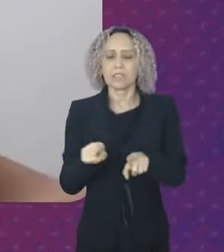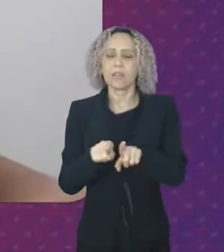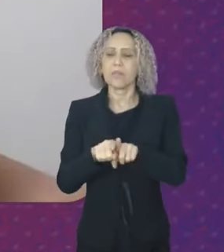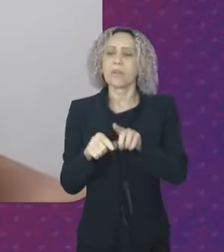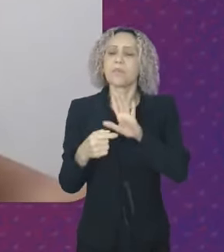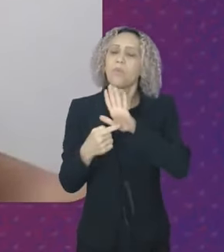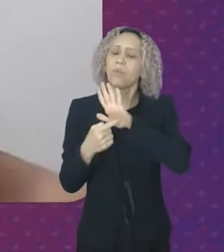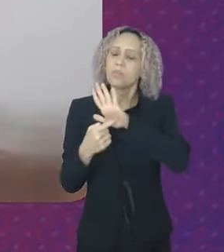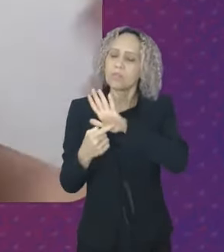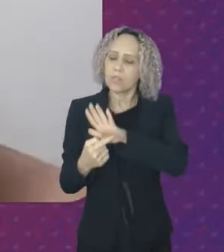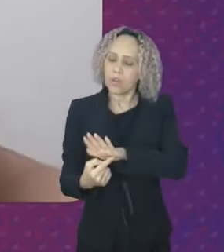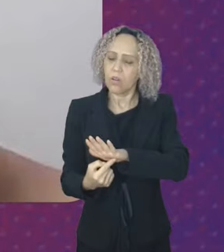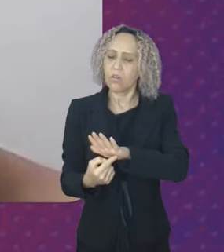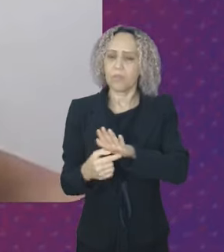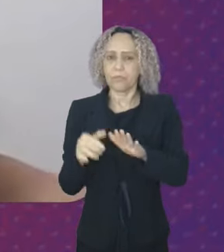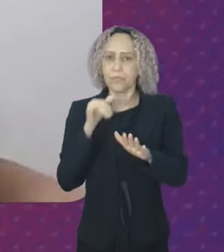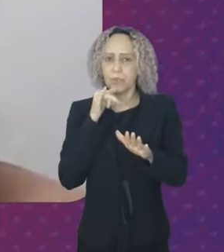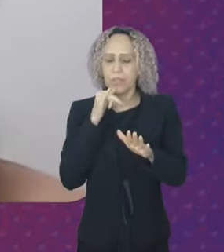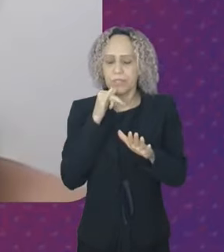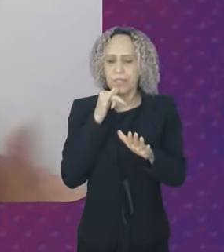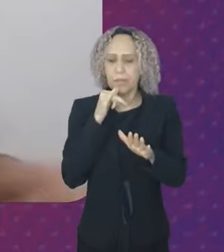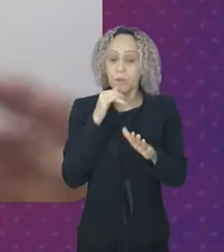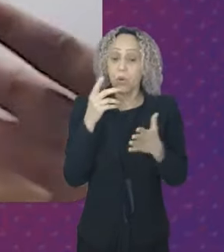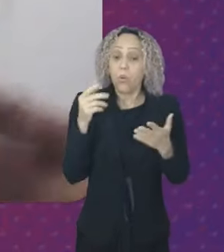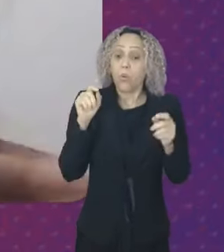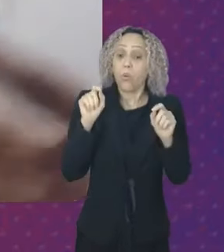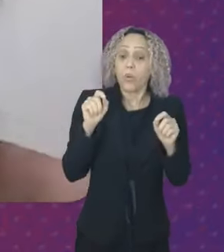sendo relatado não é verídico,